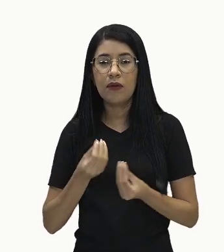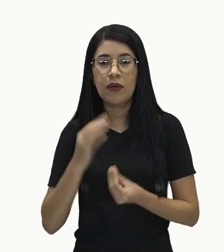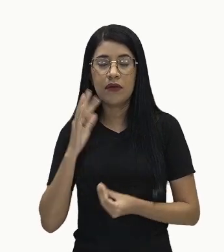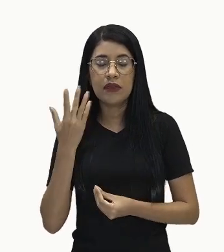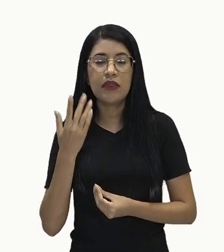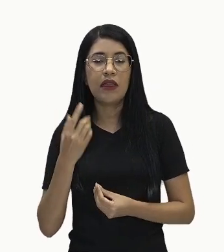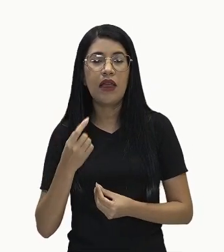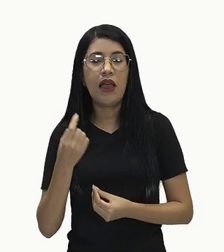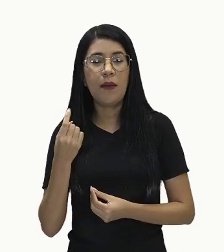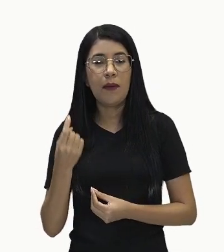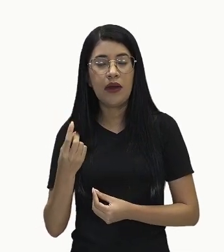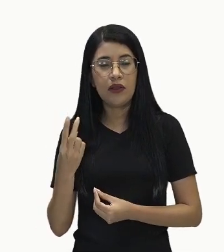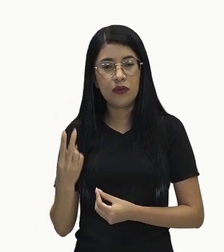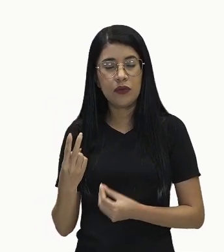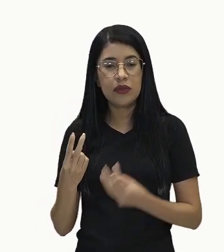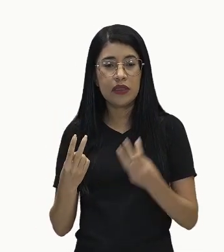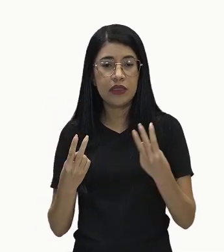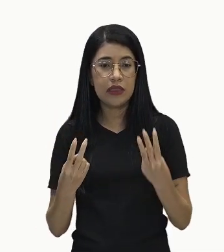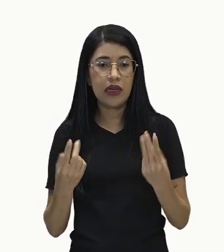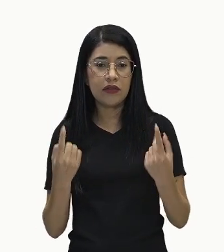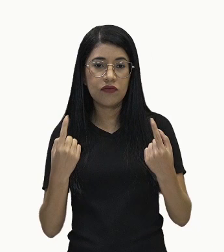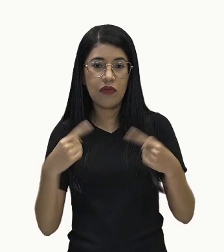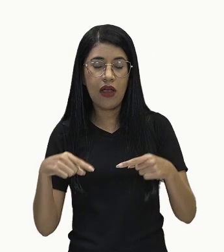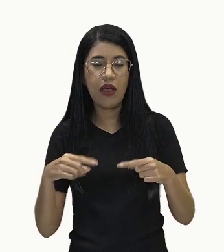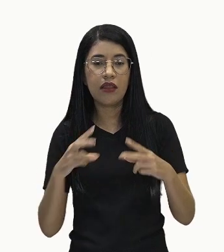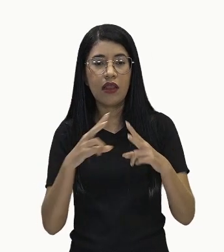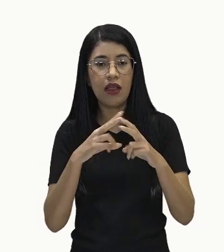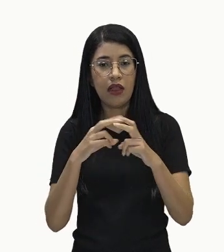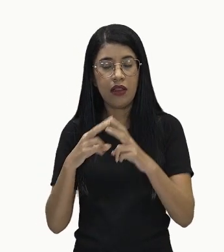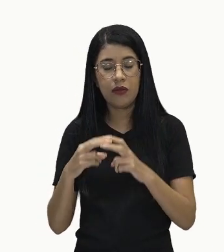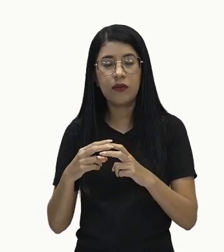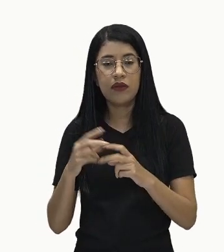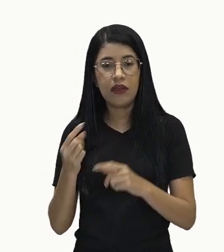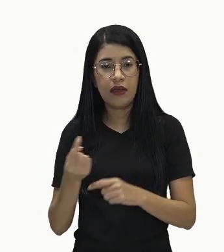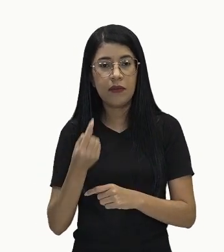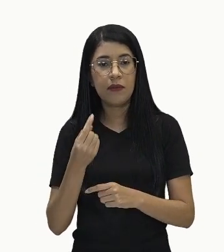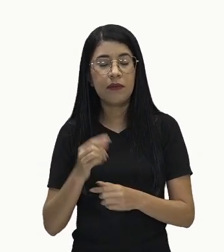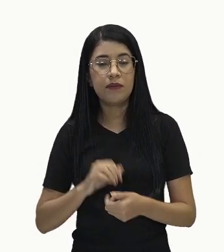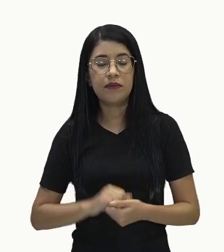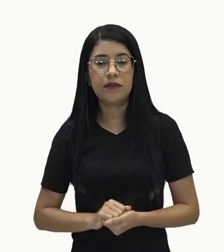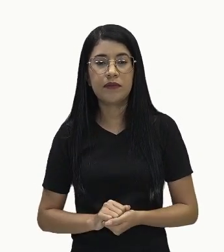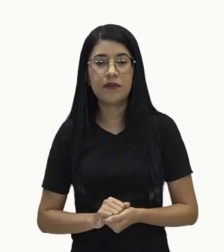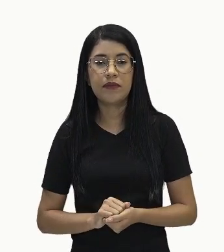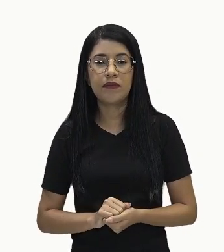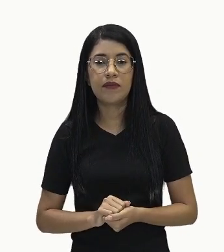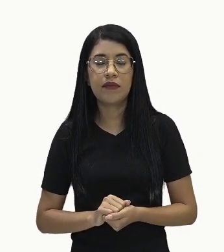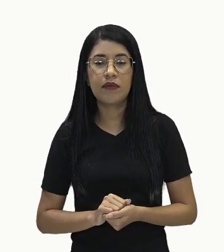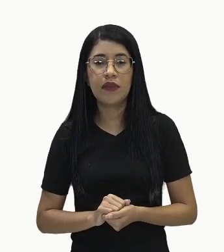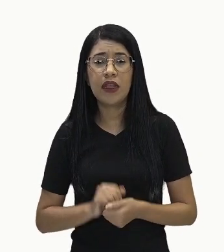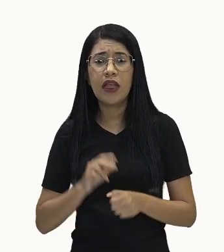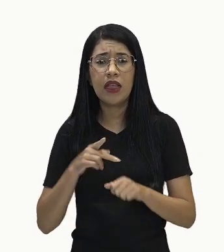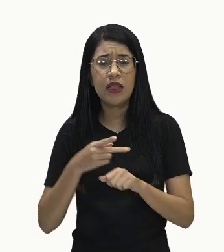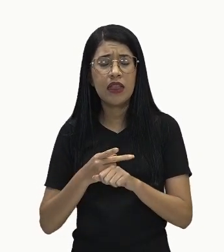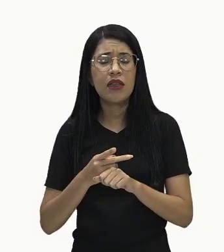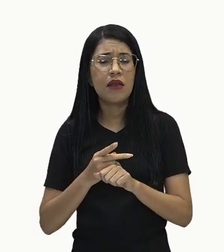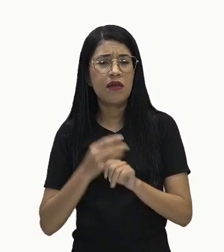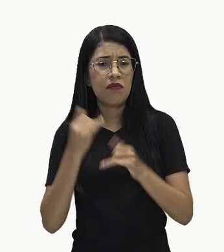Maior valor no desvio padrão. Ou seja, a primeira luta aqui é entre 2 e 3,